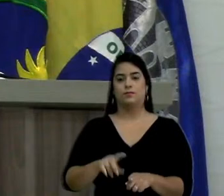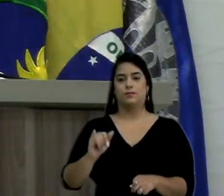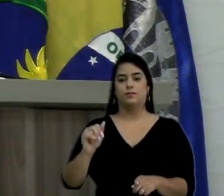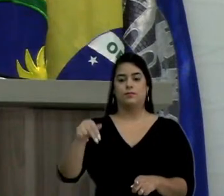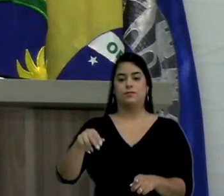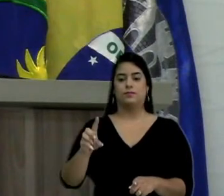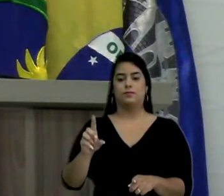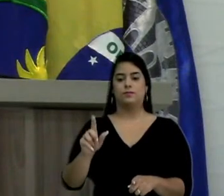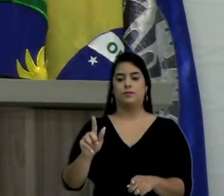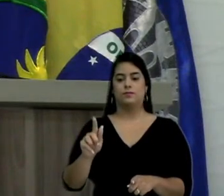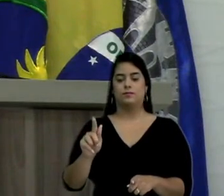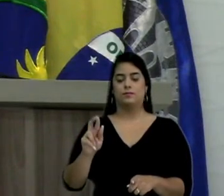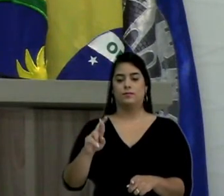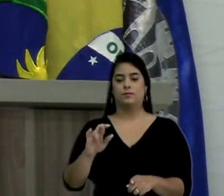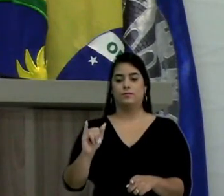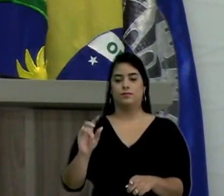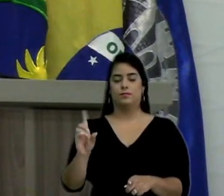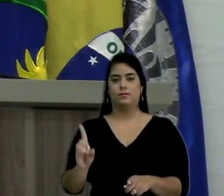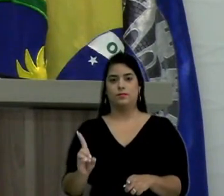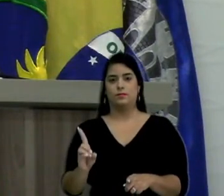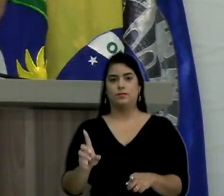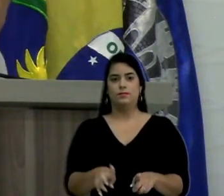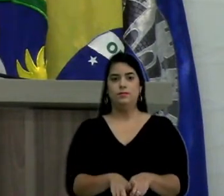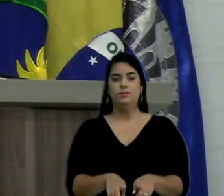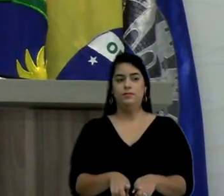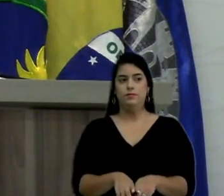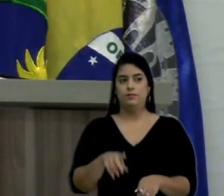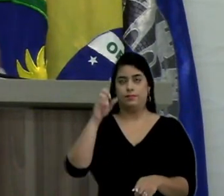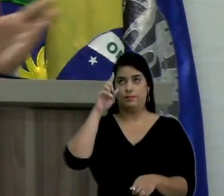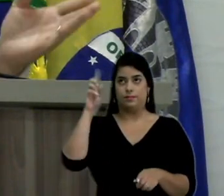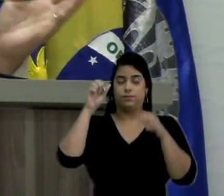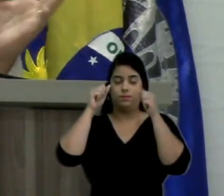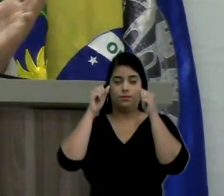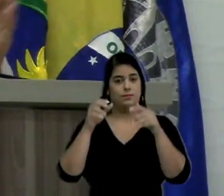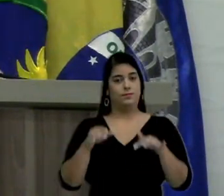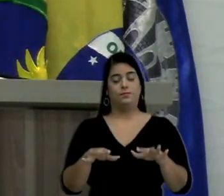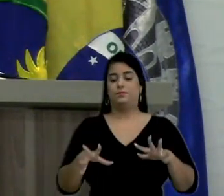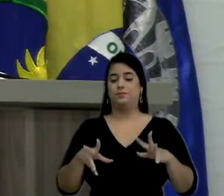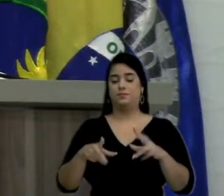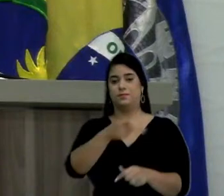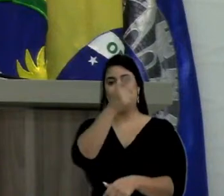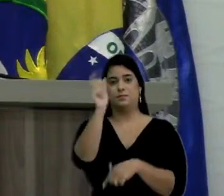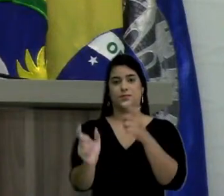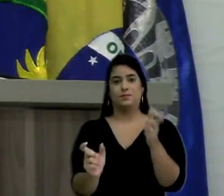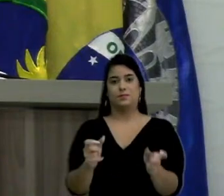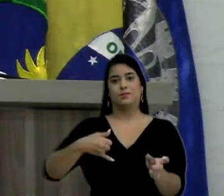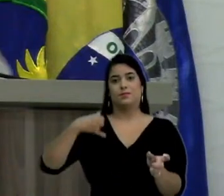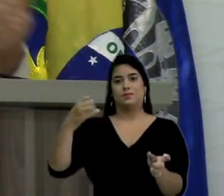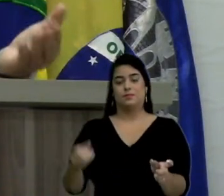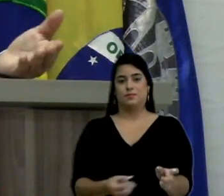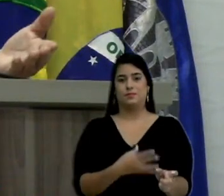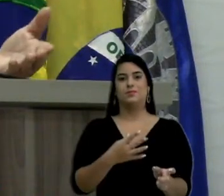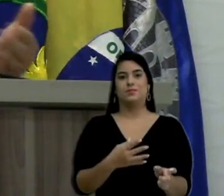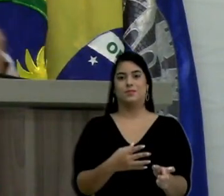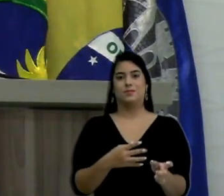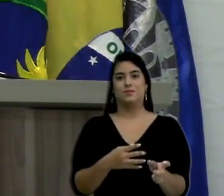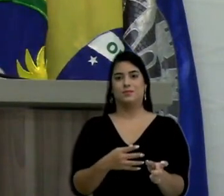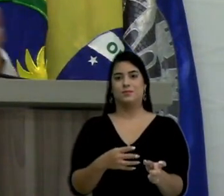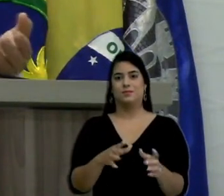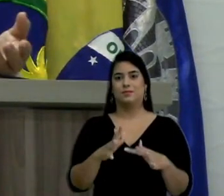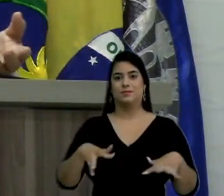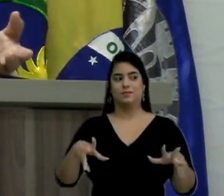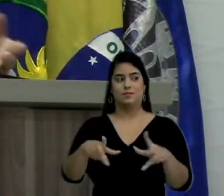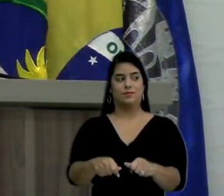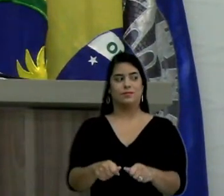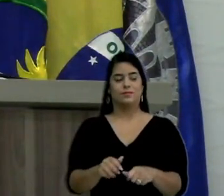deputado Diogo e completando amanhã que Deus abençoe todos os aniversariantes tantos que coloquei aqui que